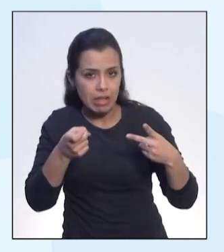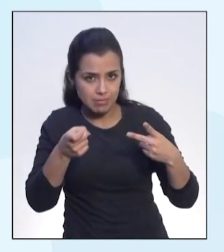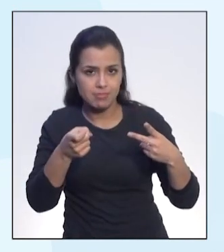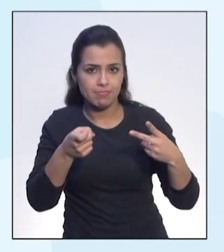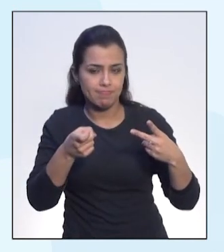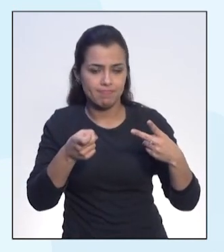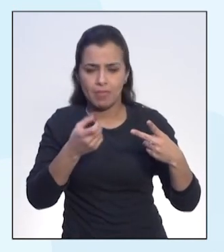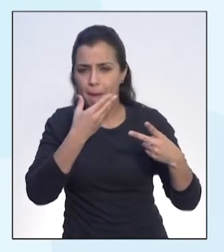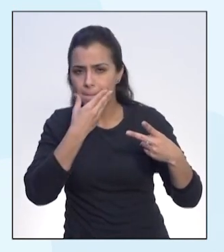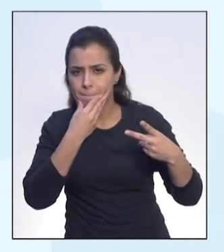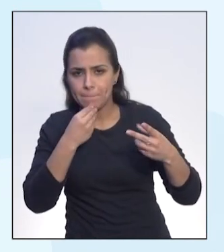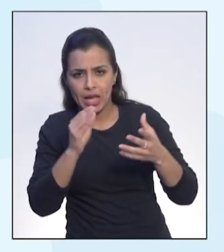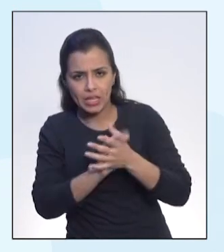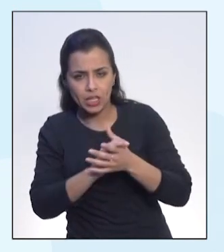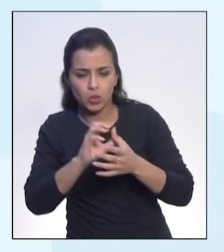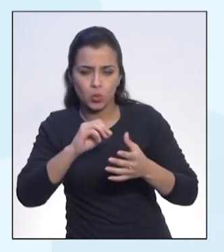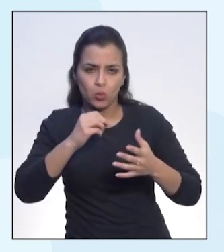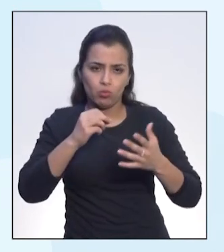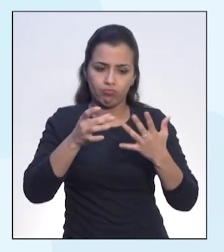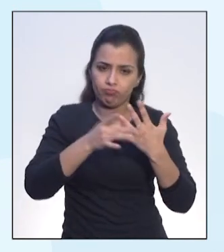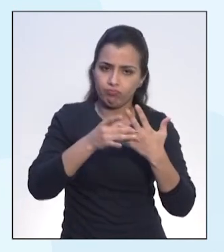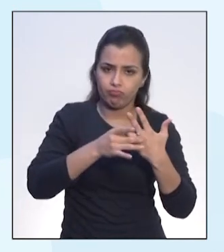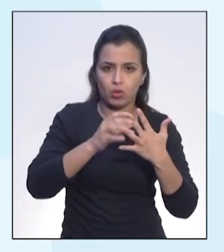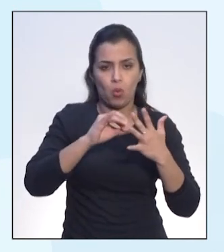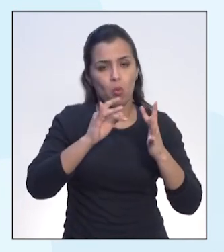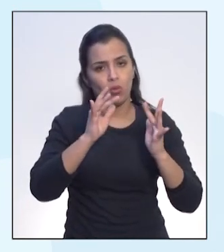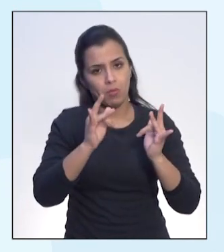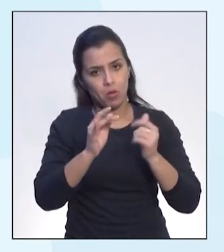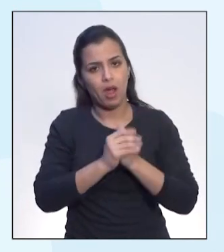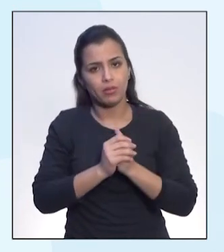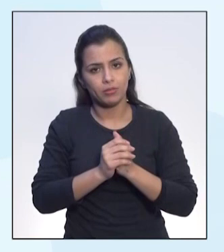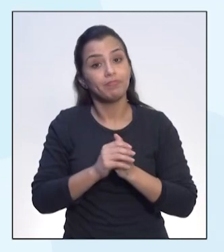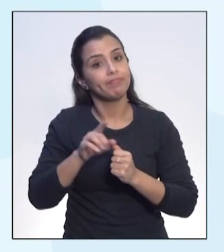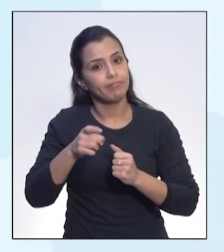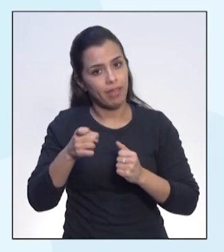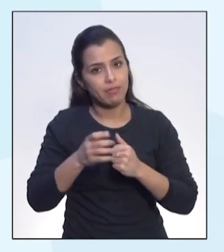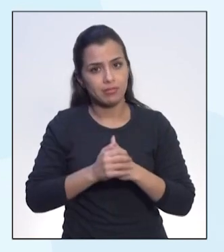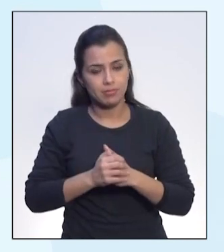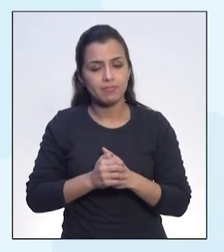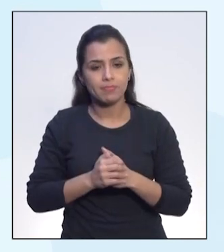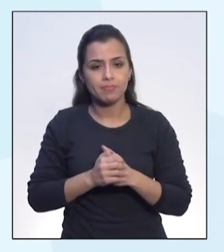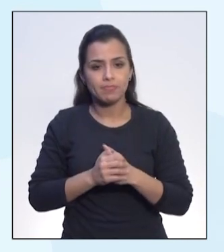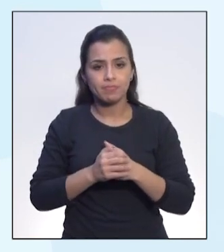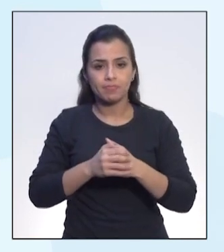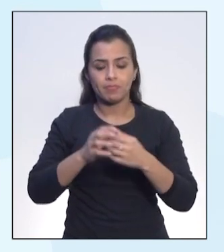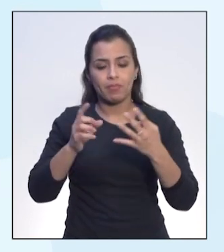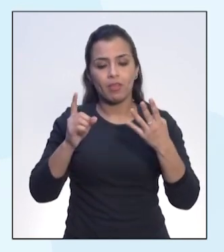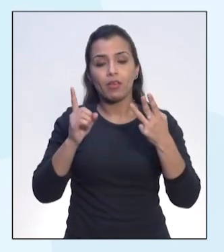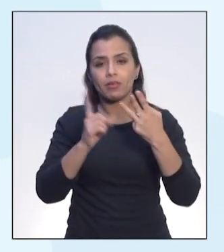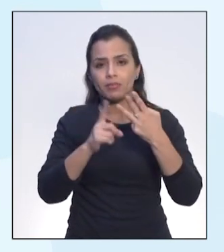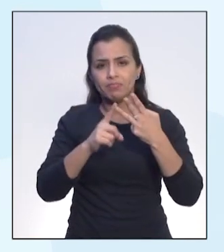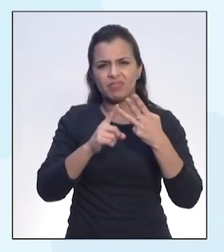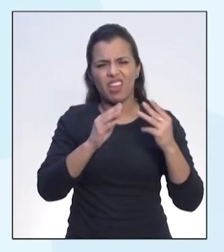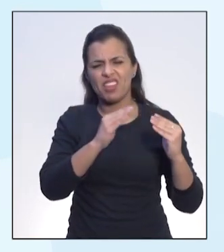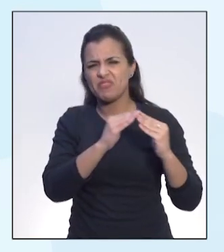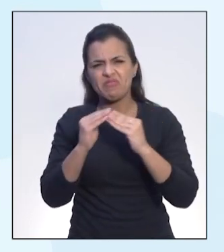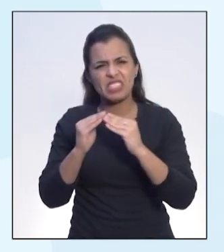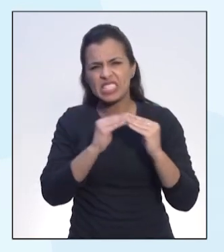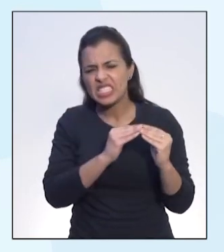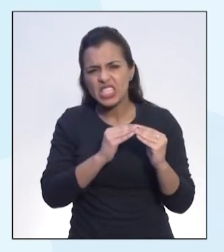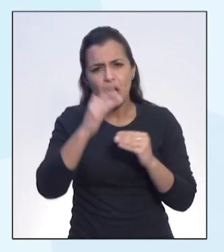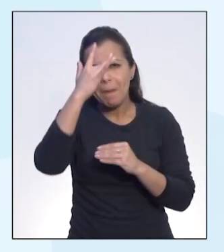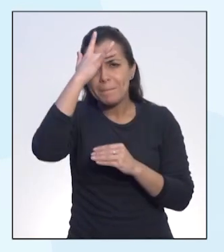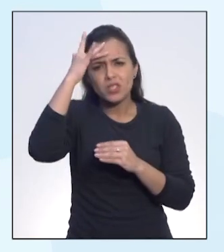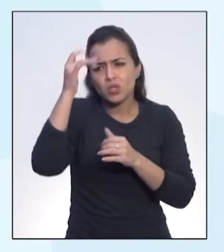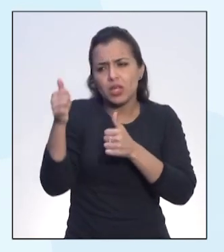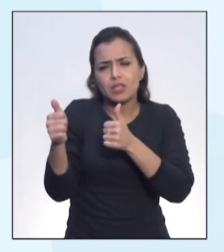ex-namorados. A terceira categoria é outros, né, que aí são vizinhos, são pessoas que